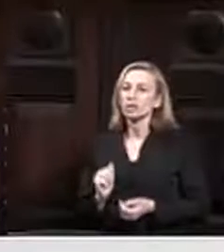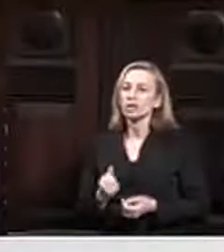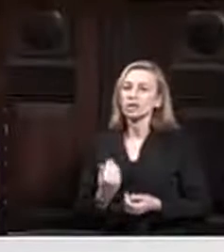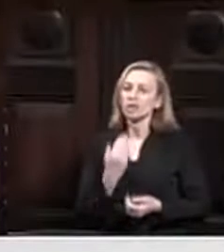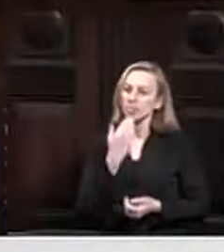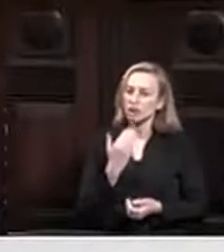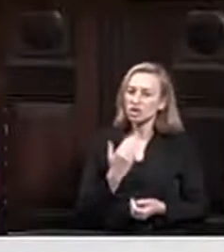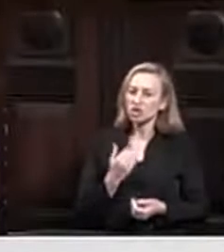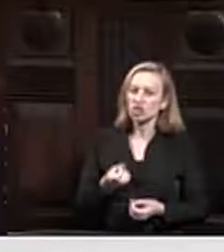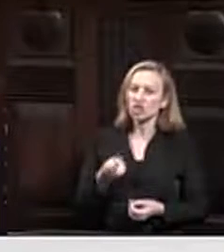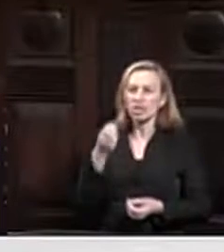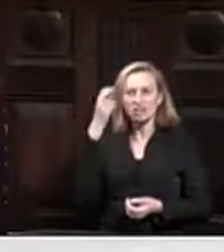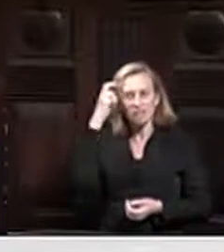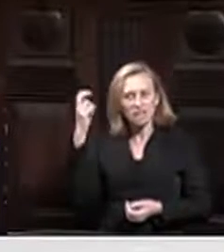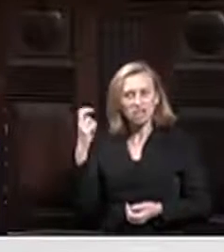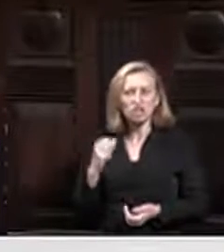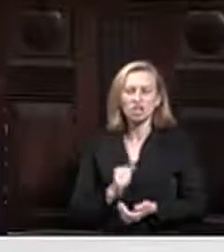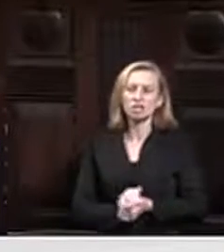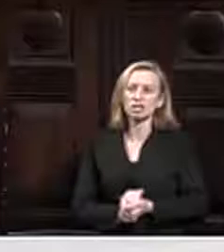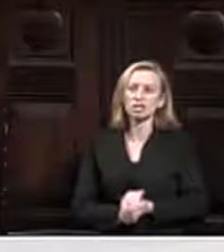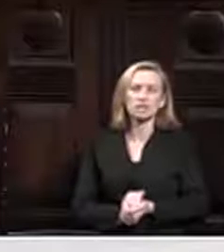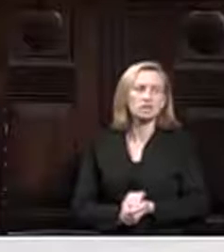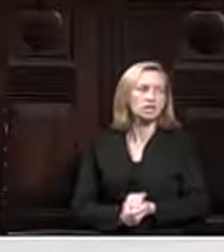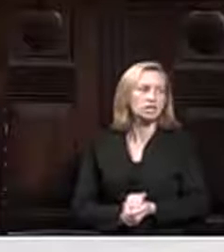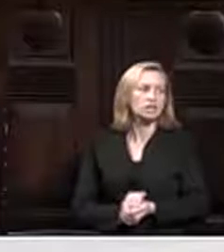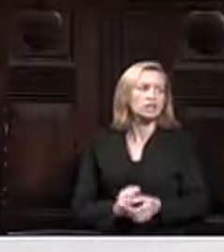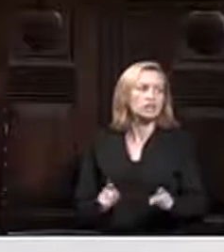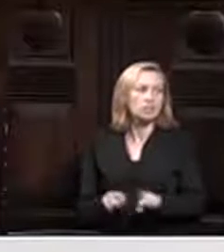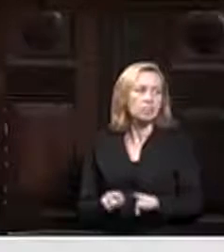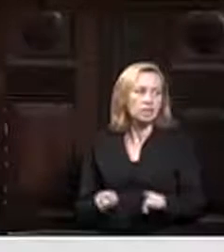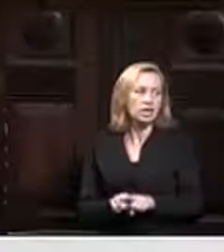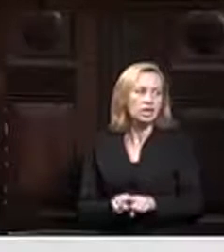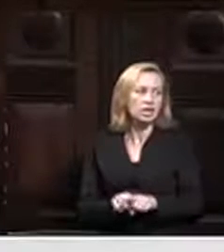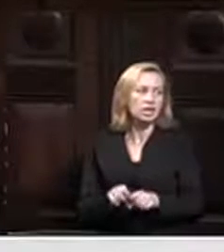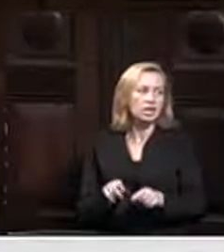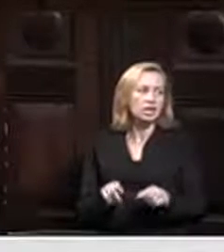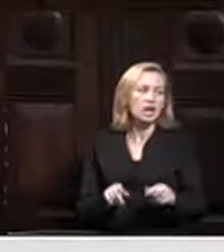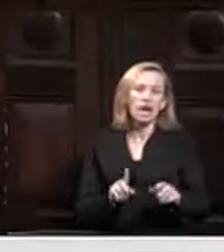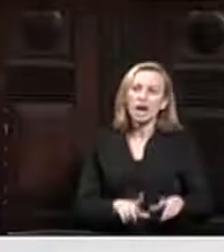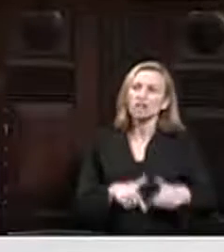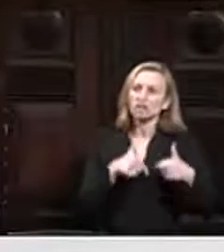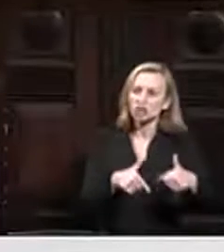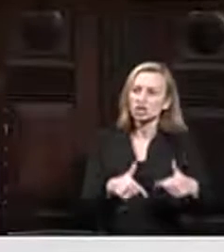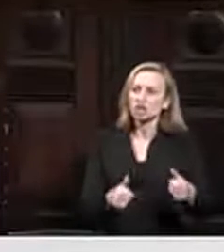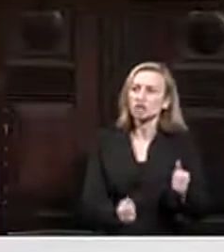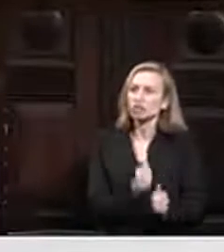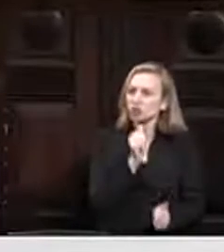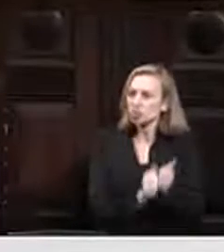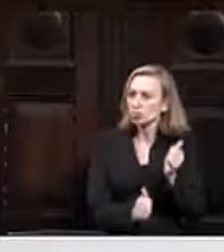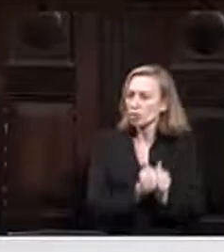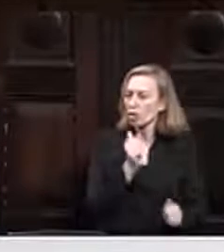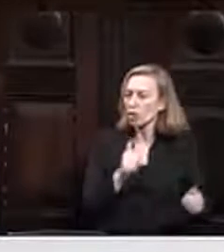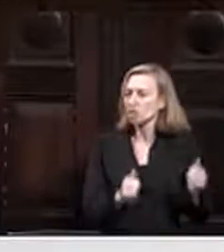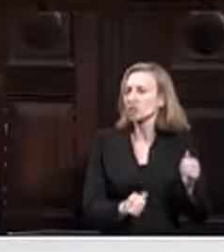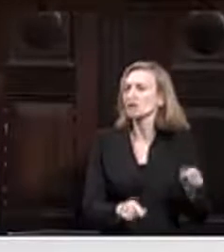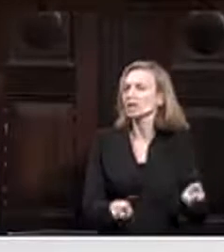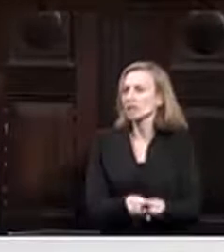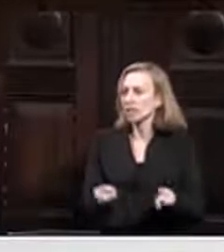qualificação profissional e que também investia no esporte, investia na cultura enquanto instrumentos de prevenção